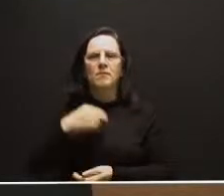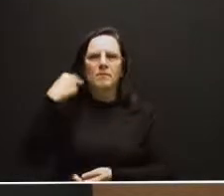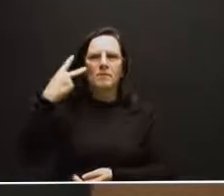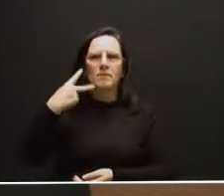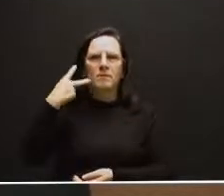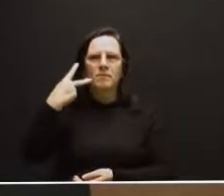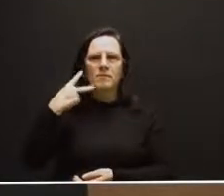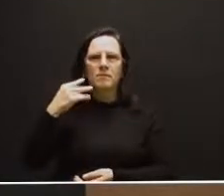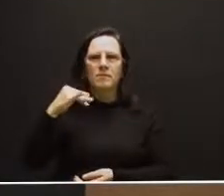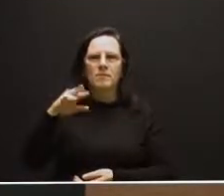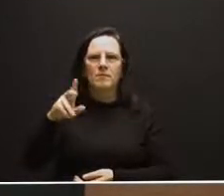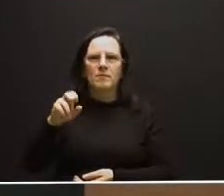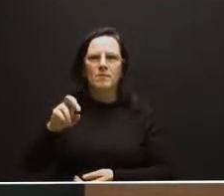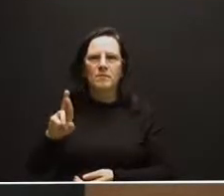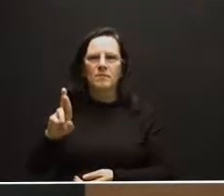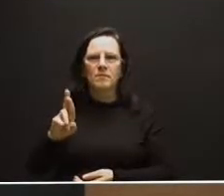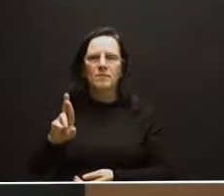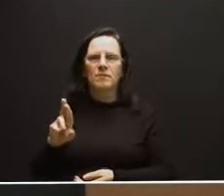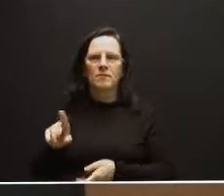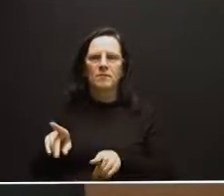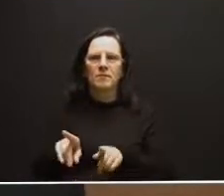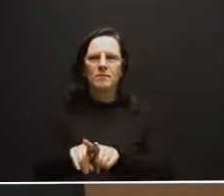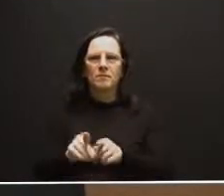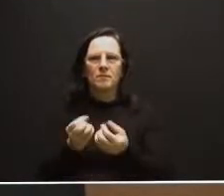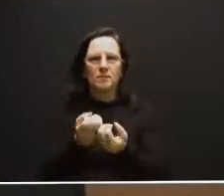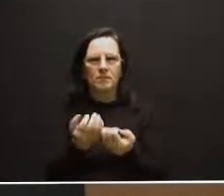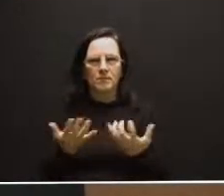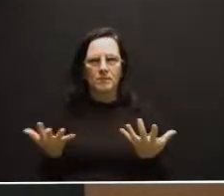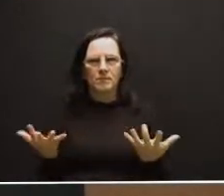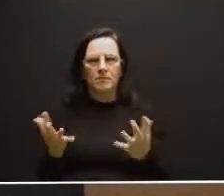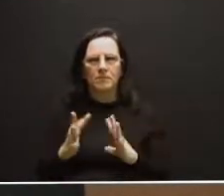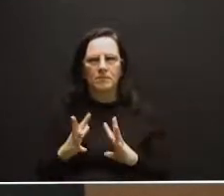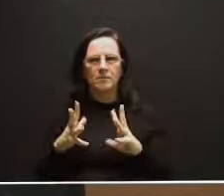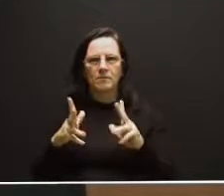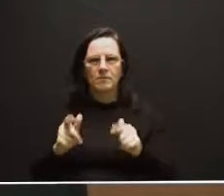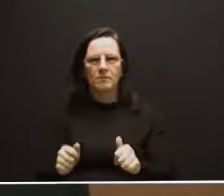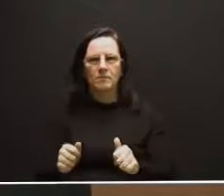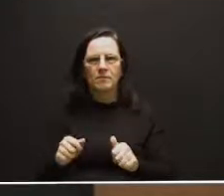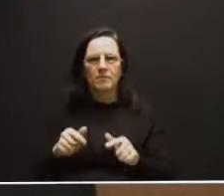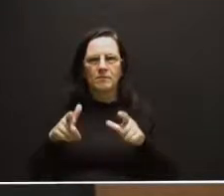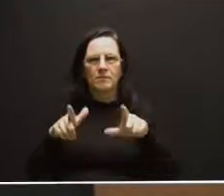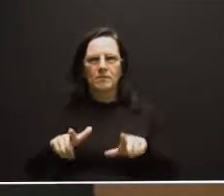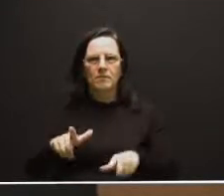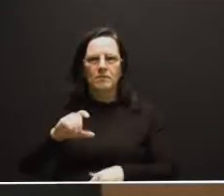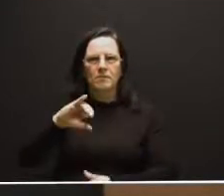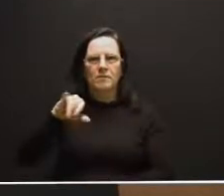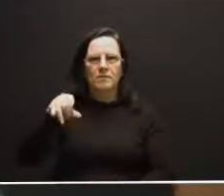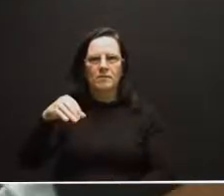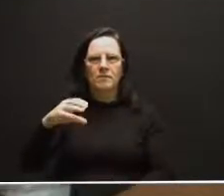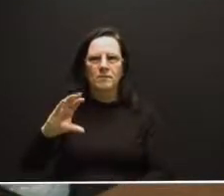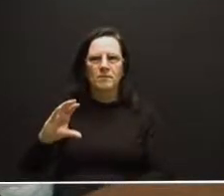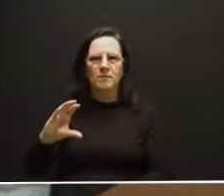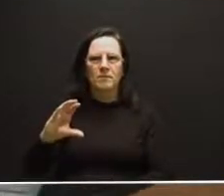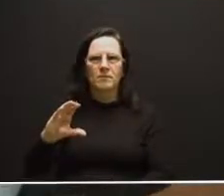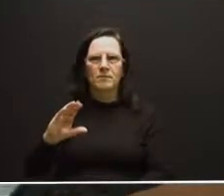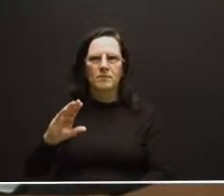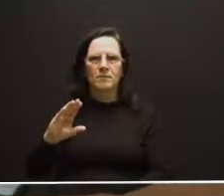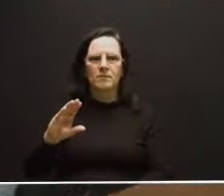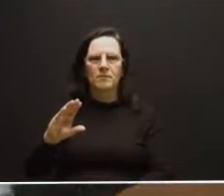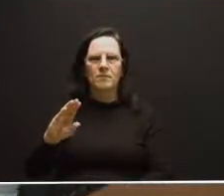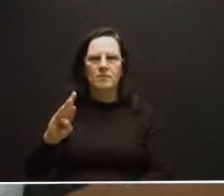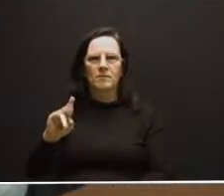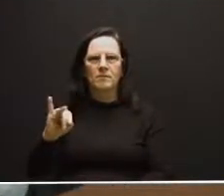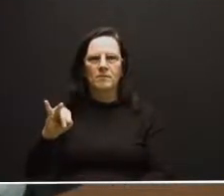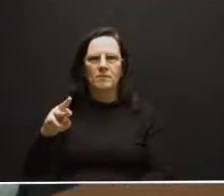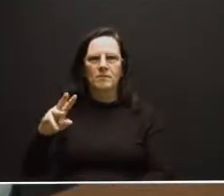lucas manutenção do leito carroçável da rua brasília no jardim casqueiro jardim casqueiro